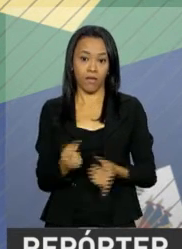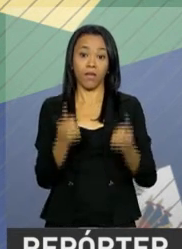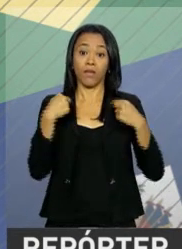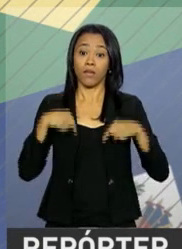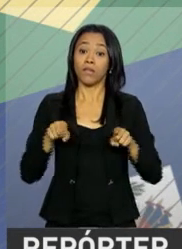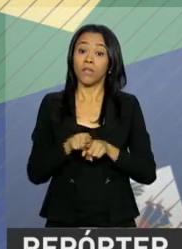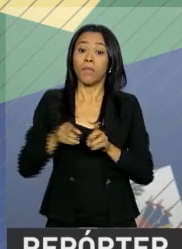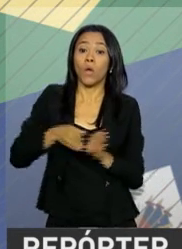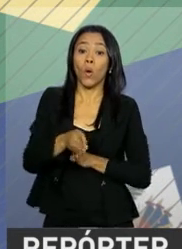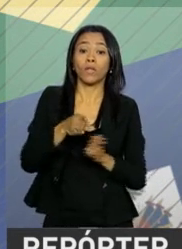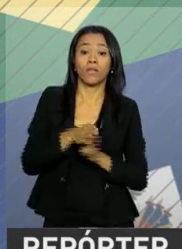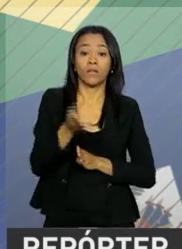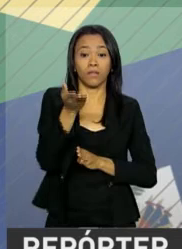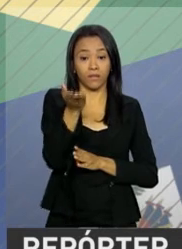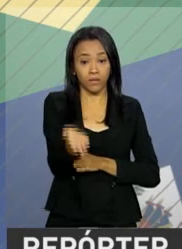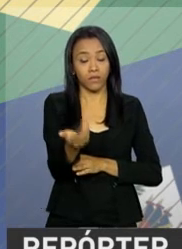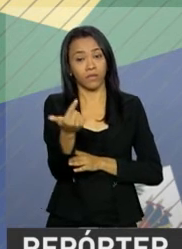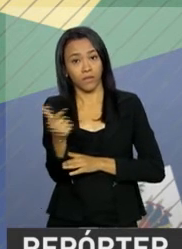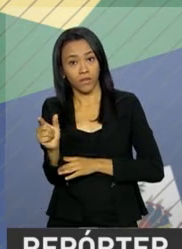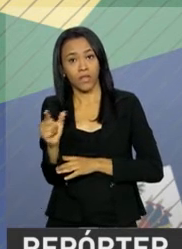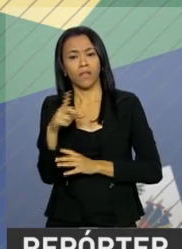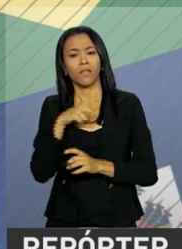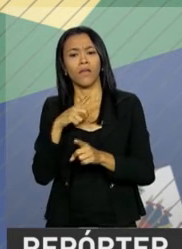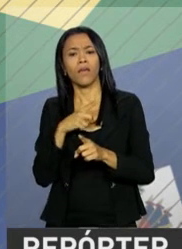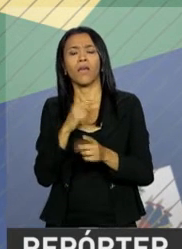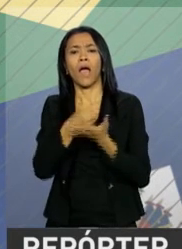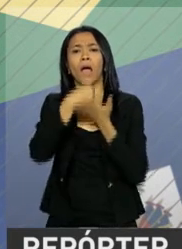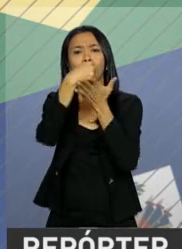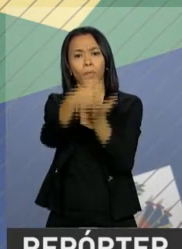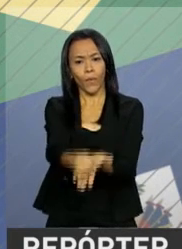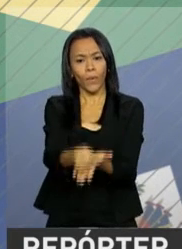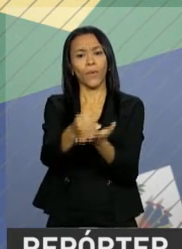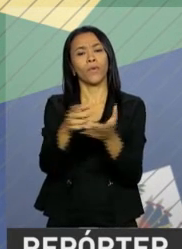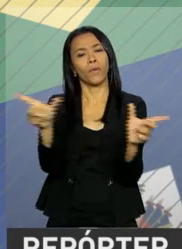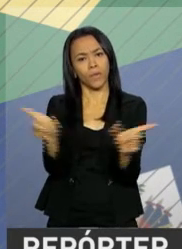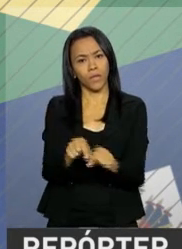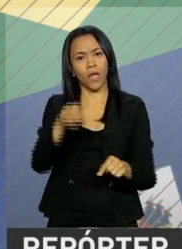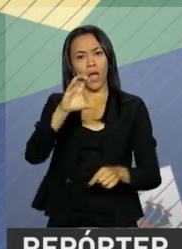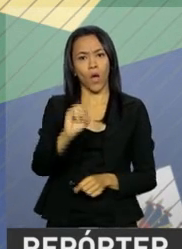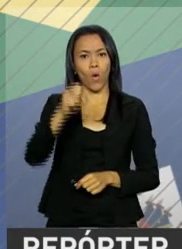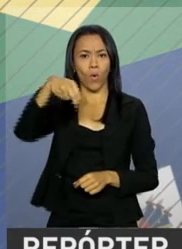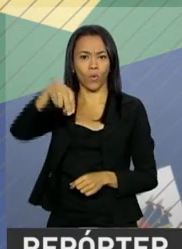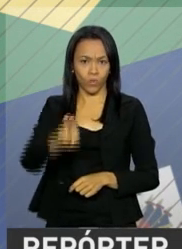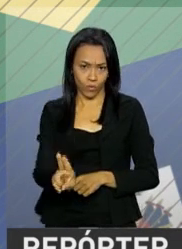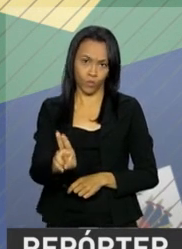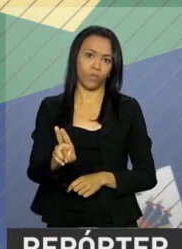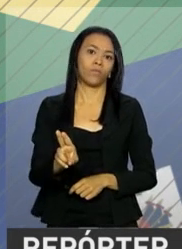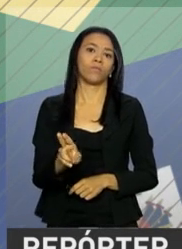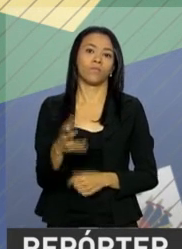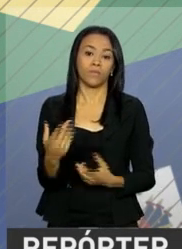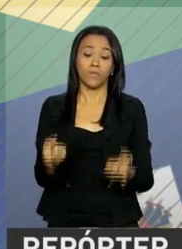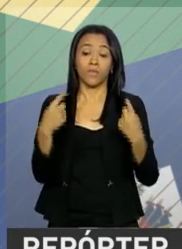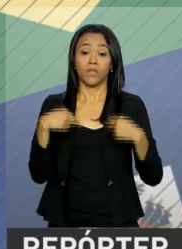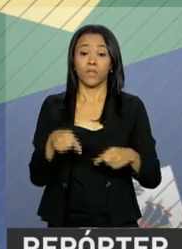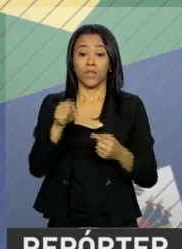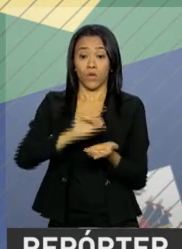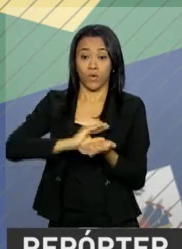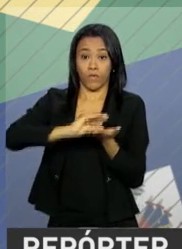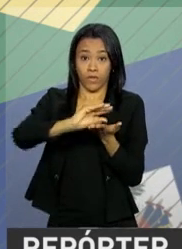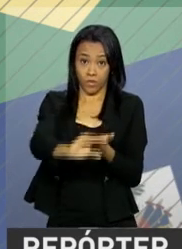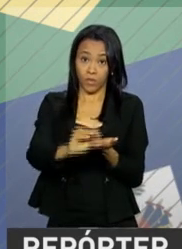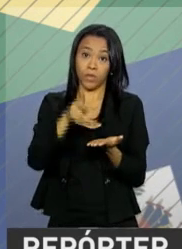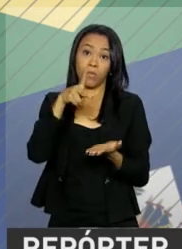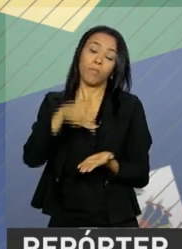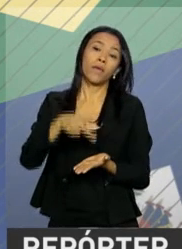brasileira de cooperação e tem apoio do programa das nações unidas para o desenvolvimento o investimento do pnud